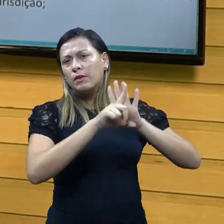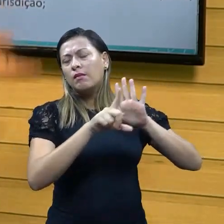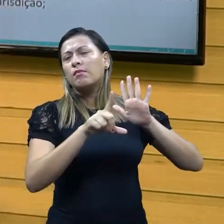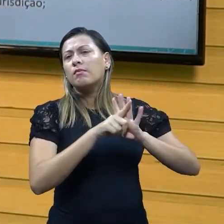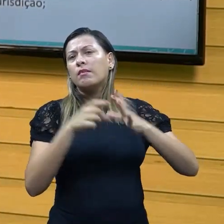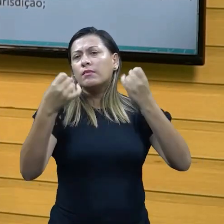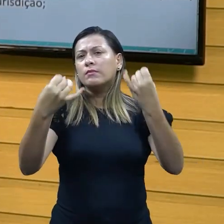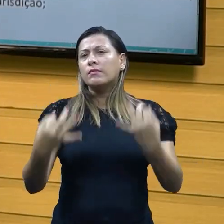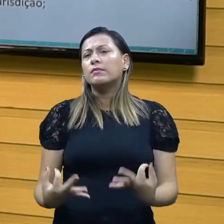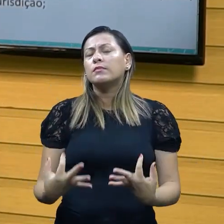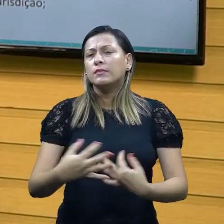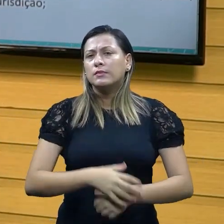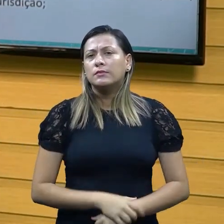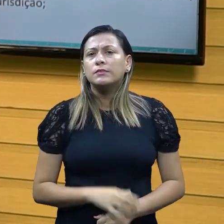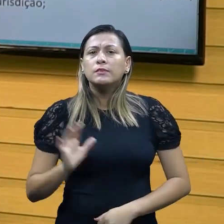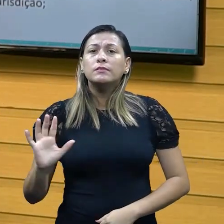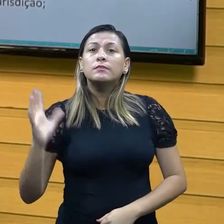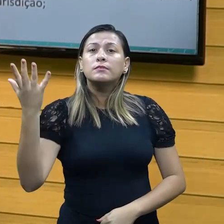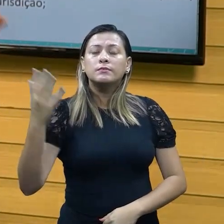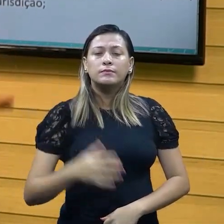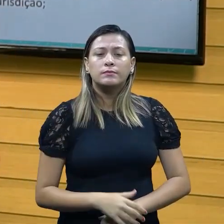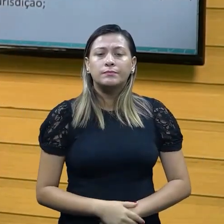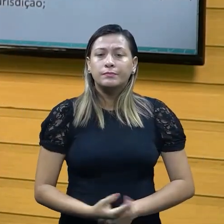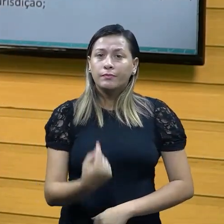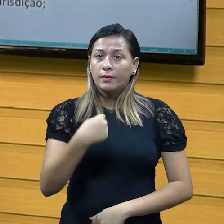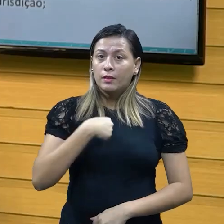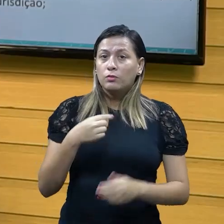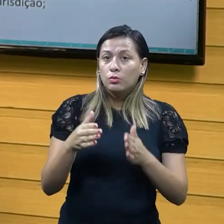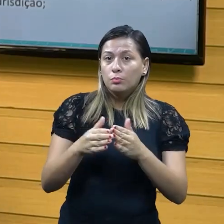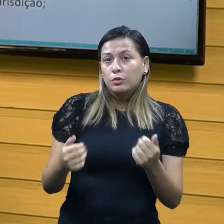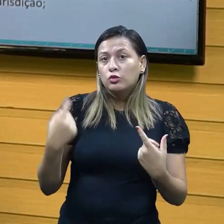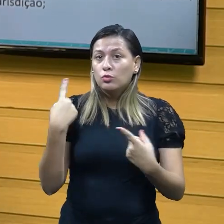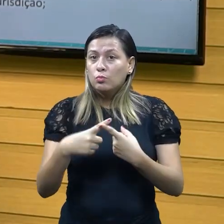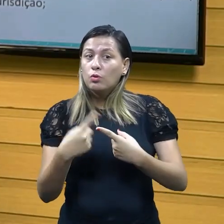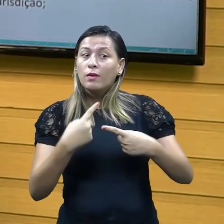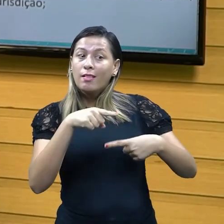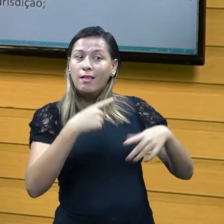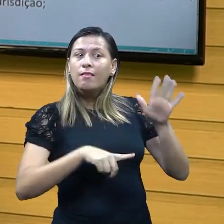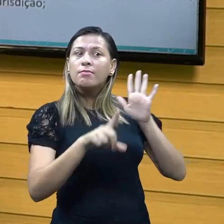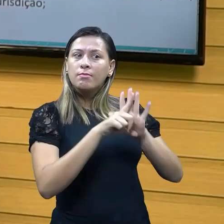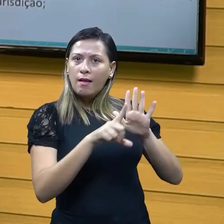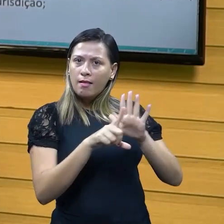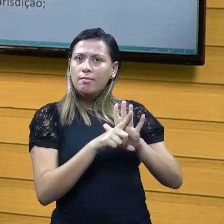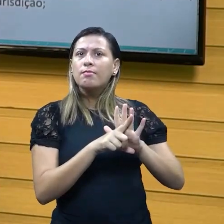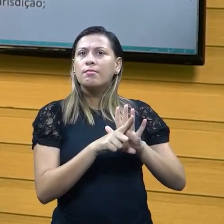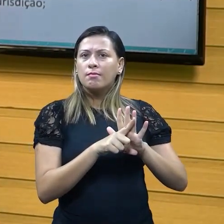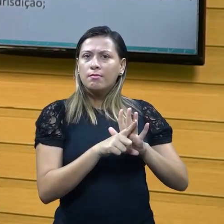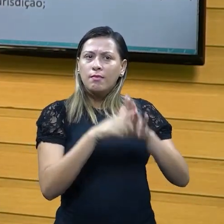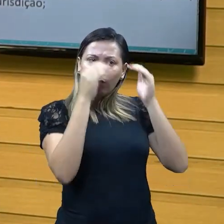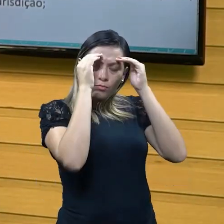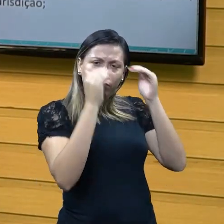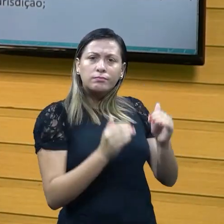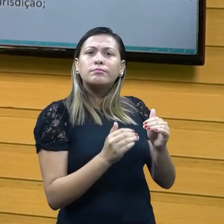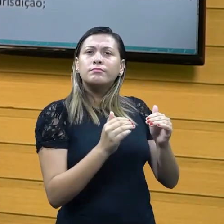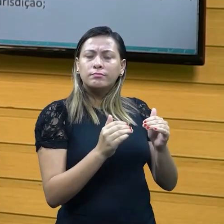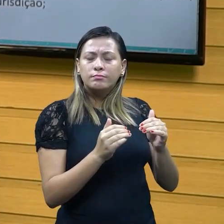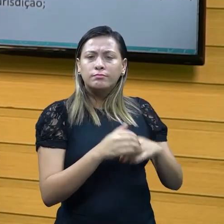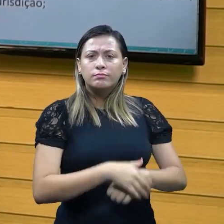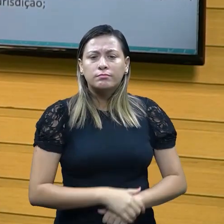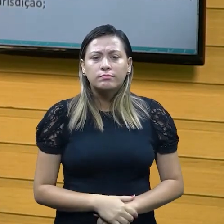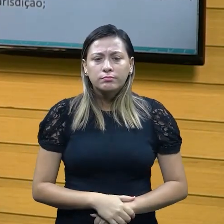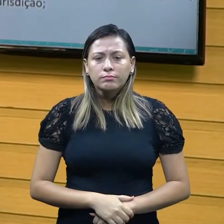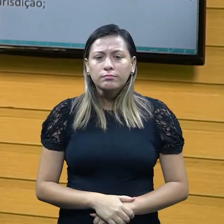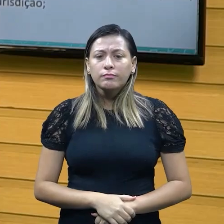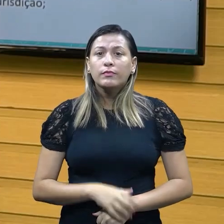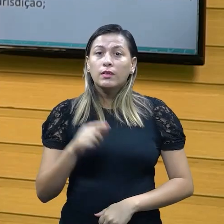justificativa do teu ato. Olha, eu estou pedindo isso porque na lei diz que eu estou resguardada por isso, isso, aquilo, outro. Aí lá você